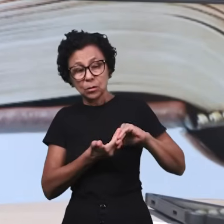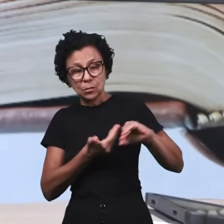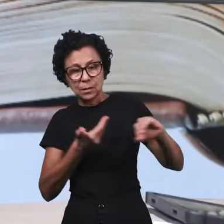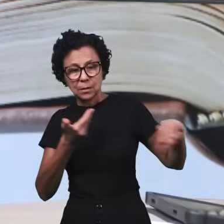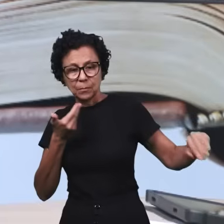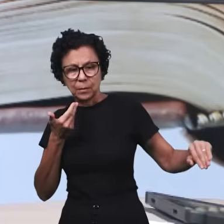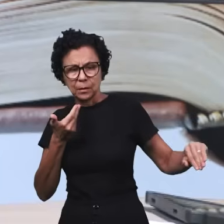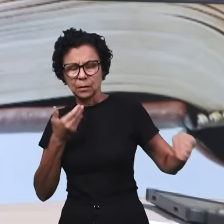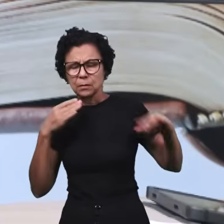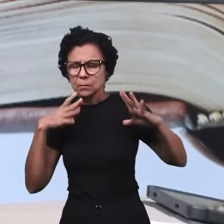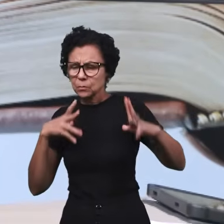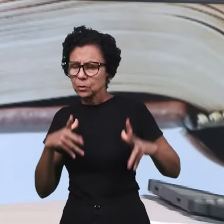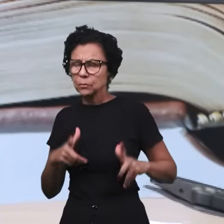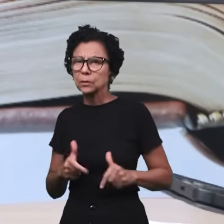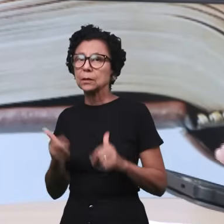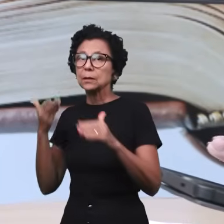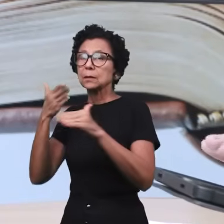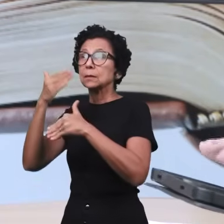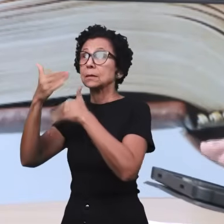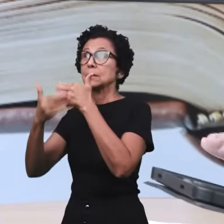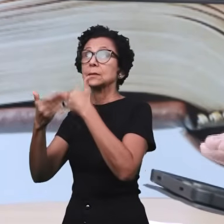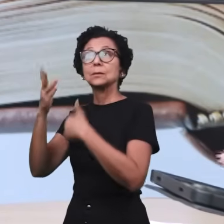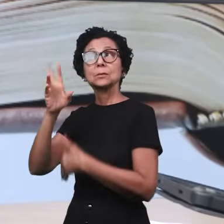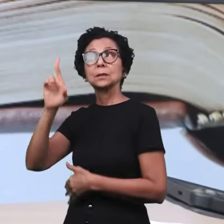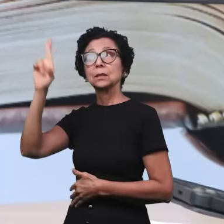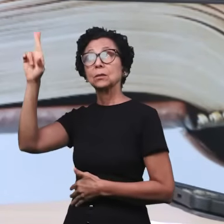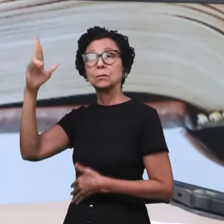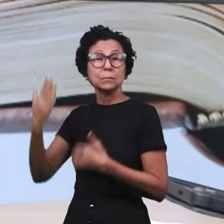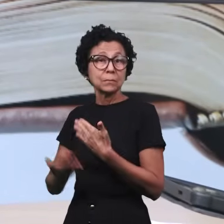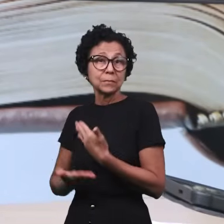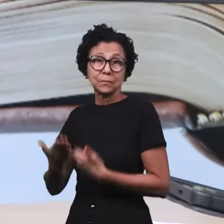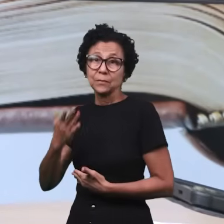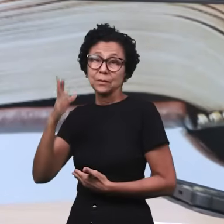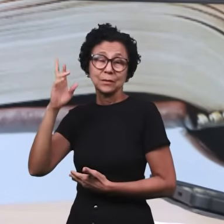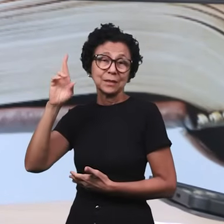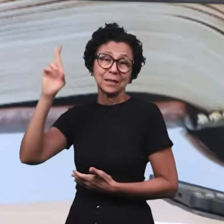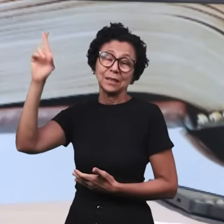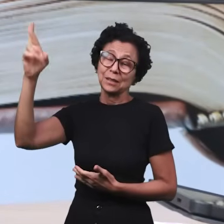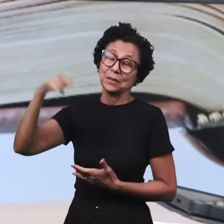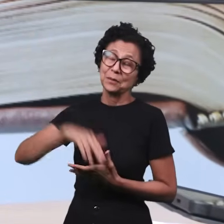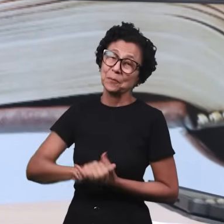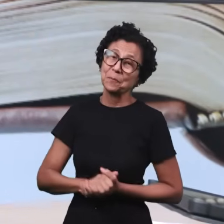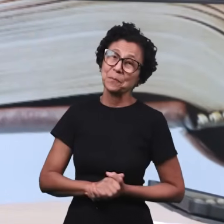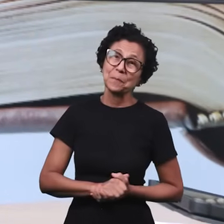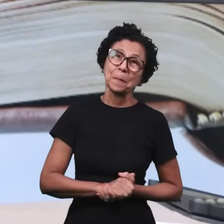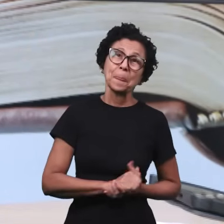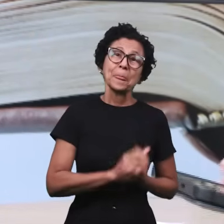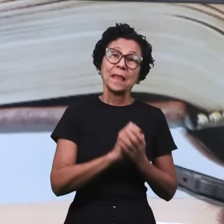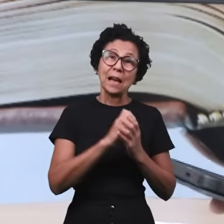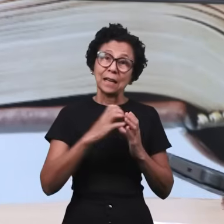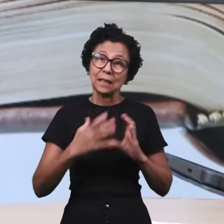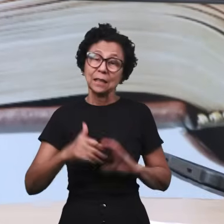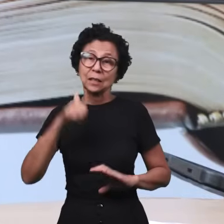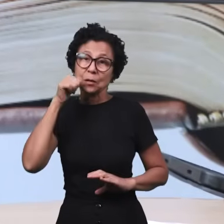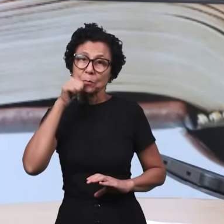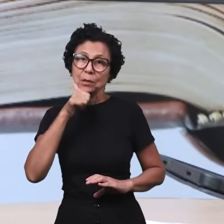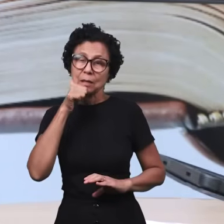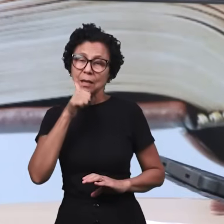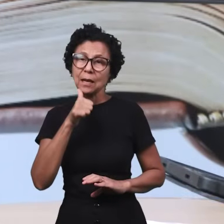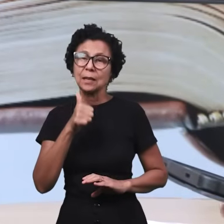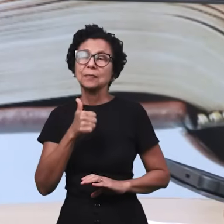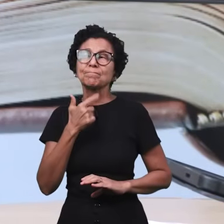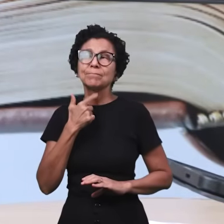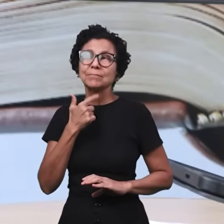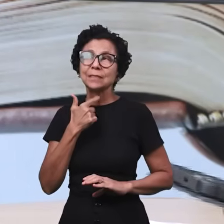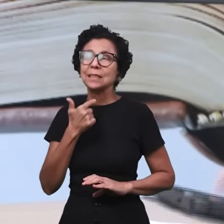nos santificamos na presença do Senhor e essa é a vida da mulher bíblica, da mulher que quer agradar ao